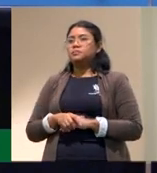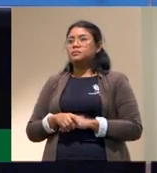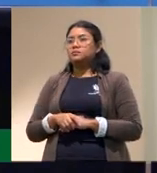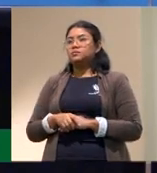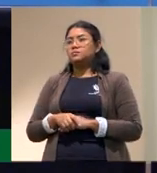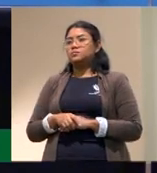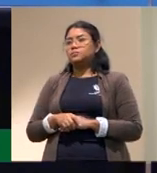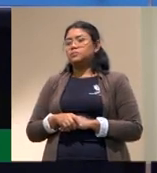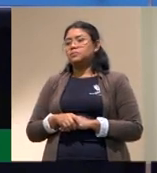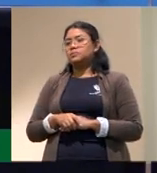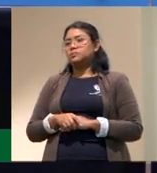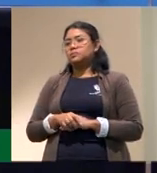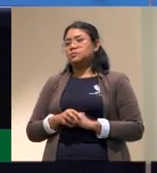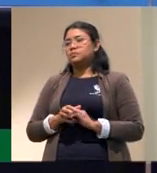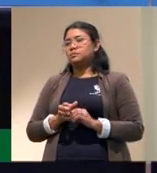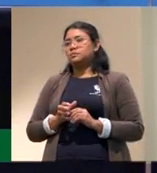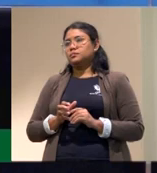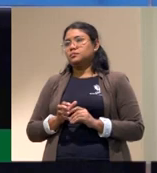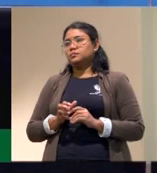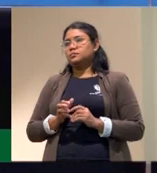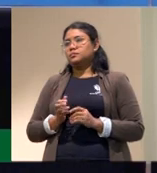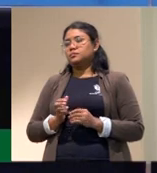essa perspectiva.